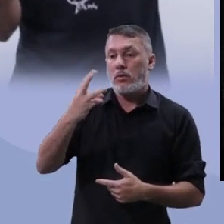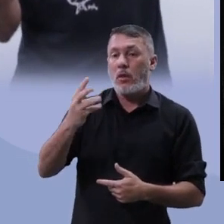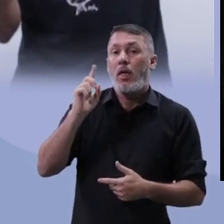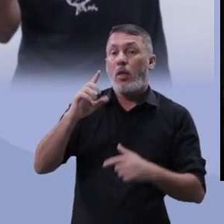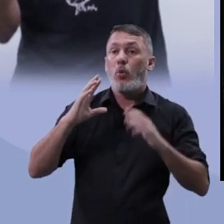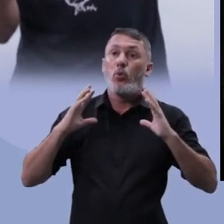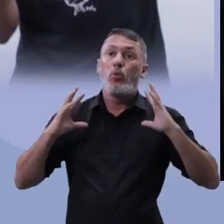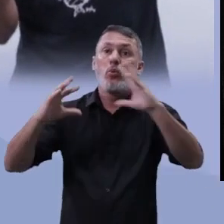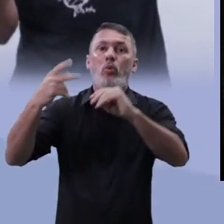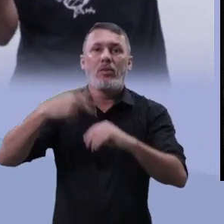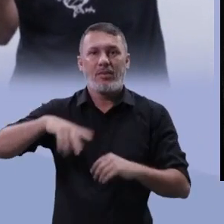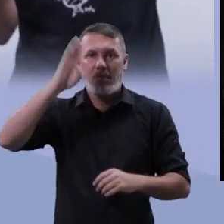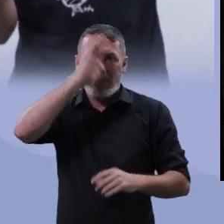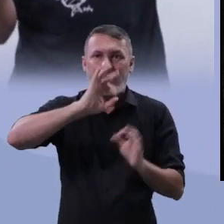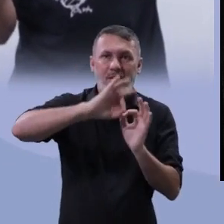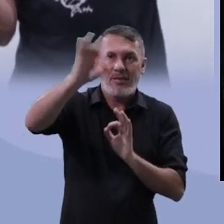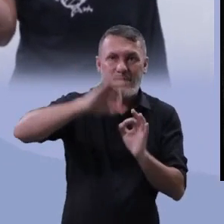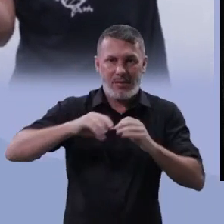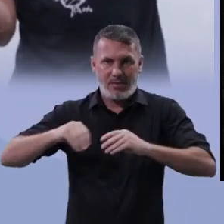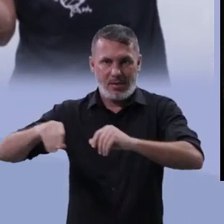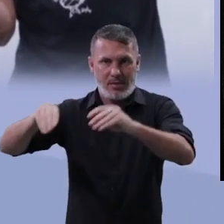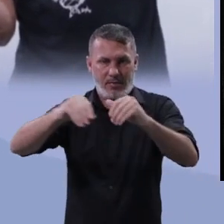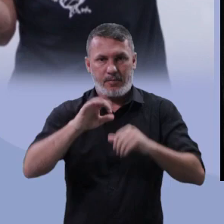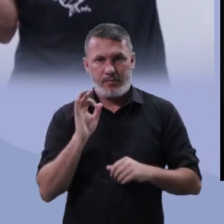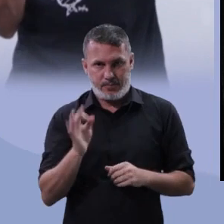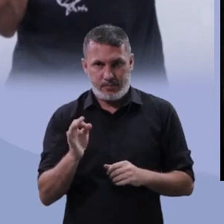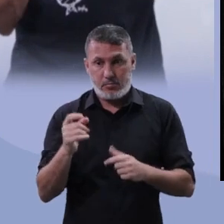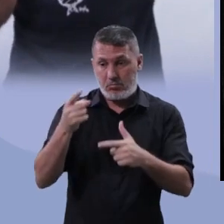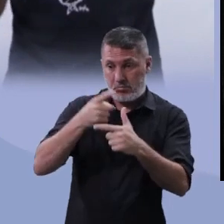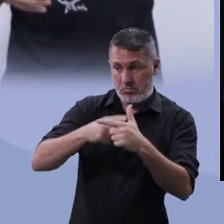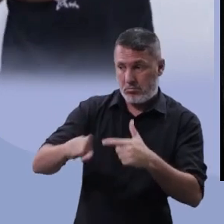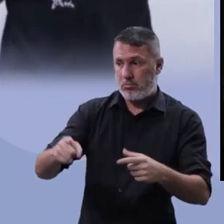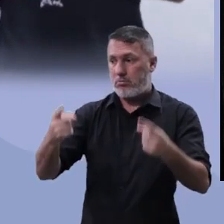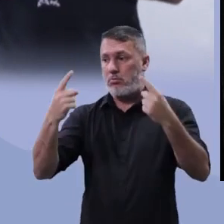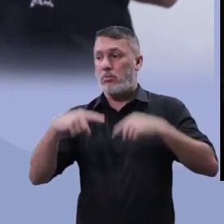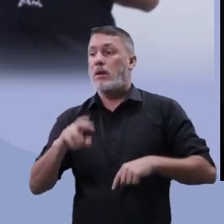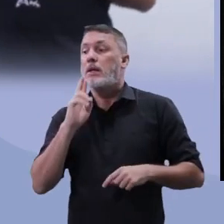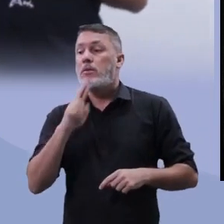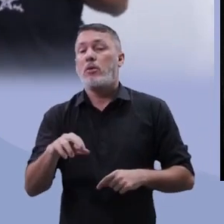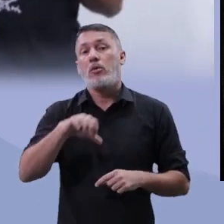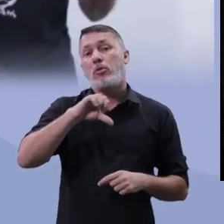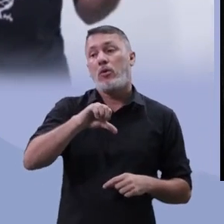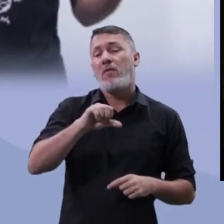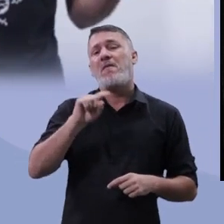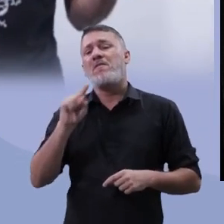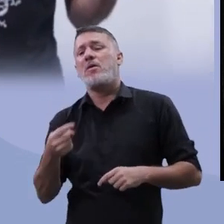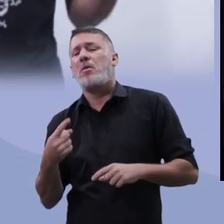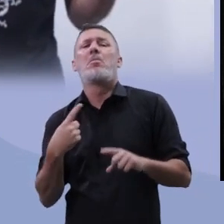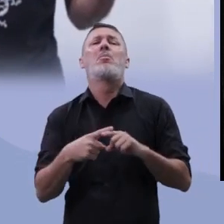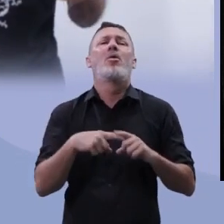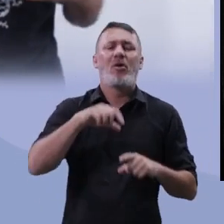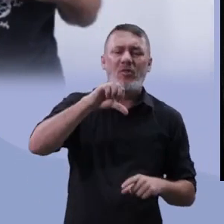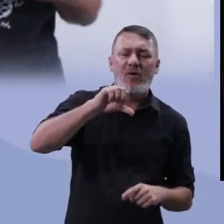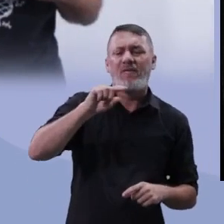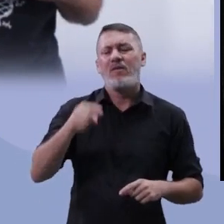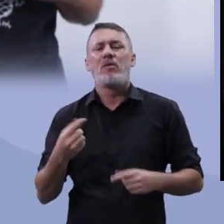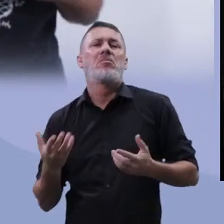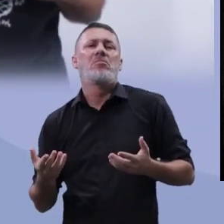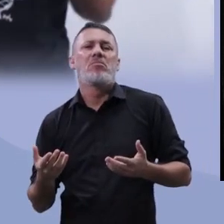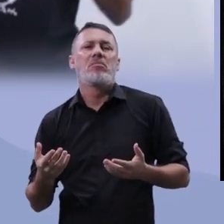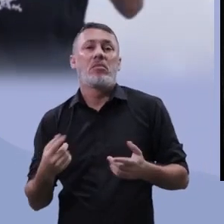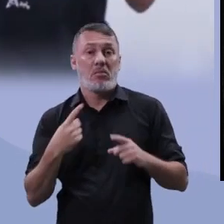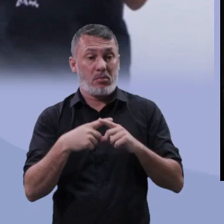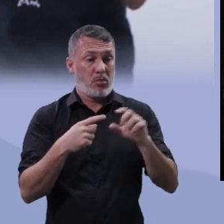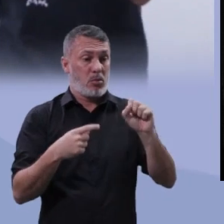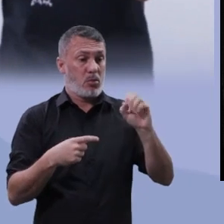853, que é o total da área do Brasil, vezes 100. Fiz essa divisão ali embaixo, deu 9, por que eu parei no